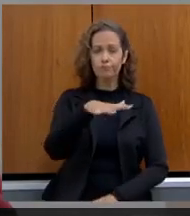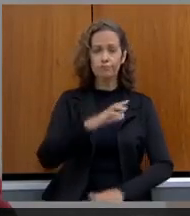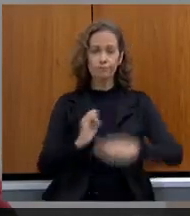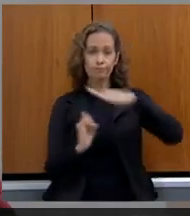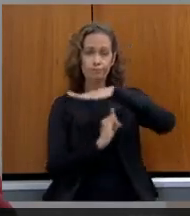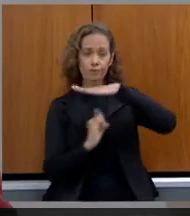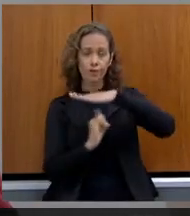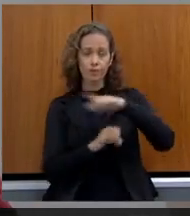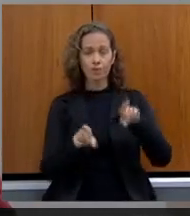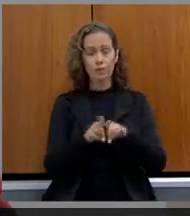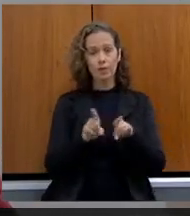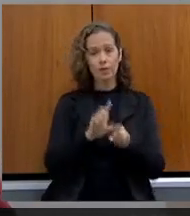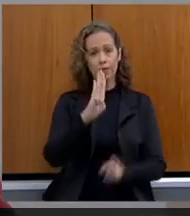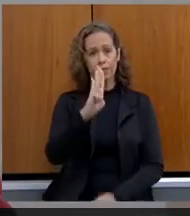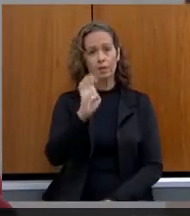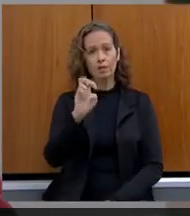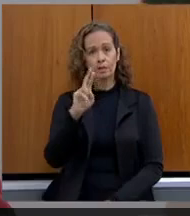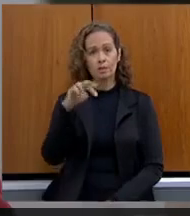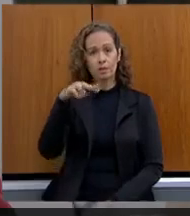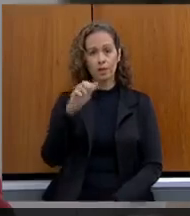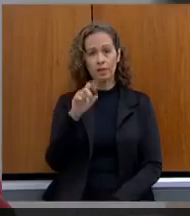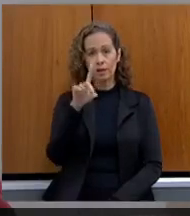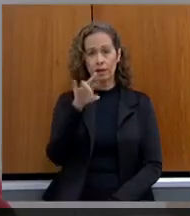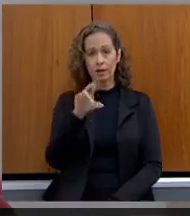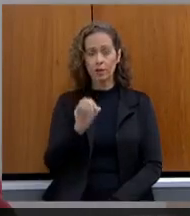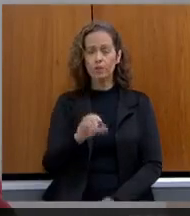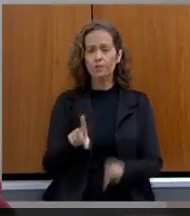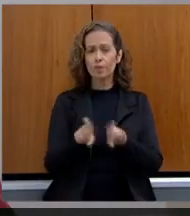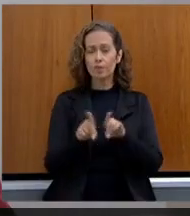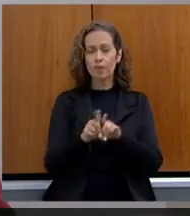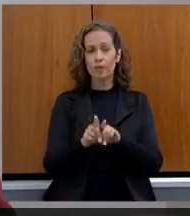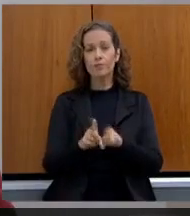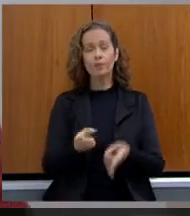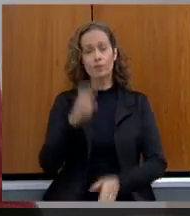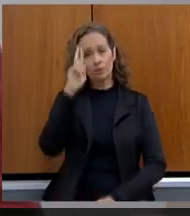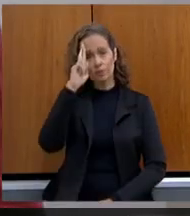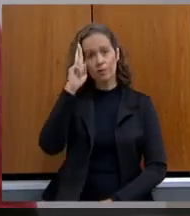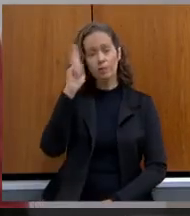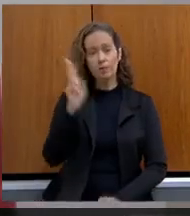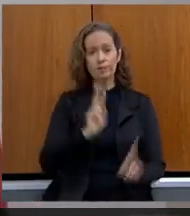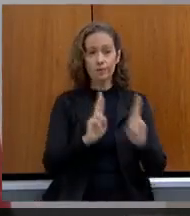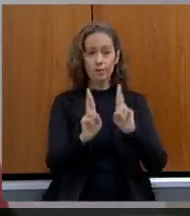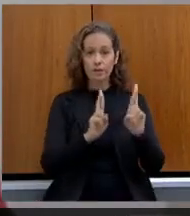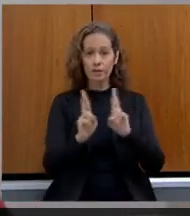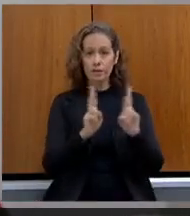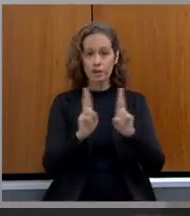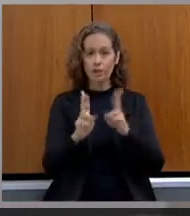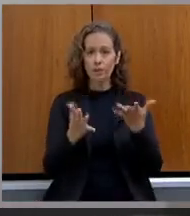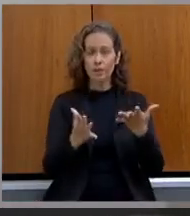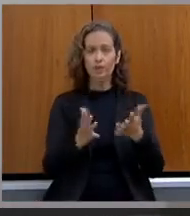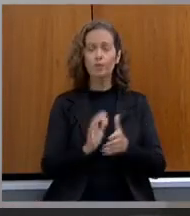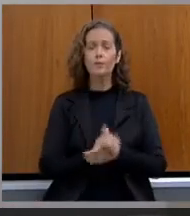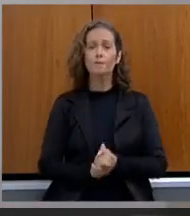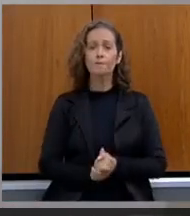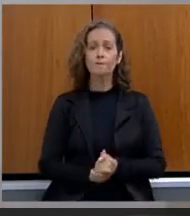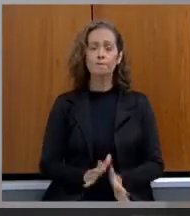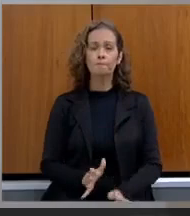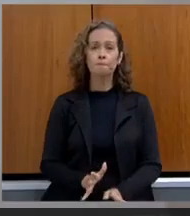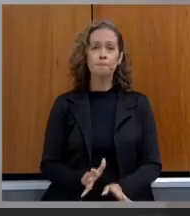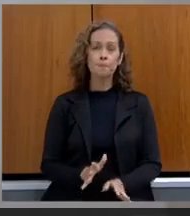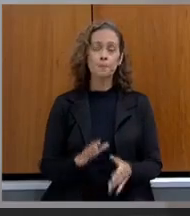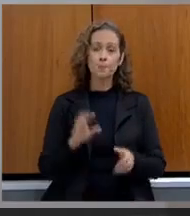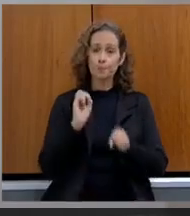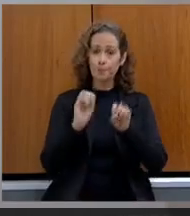e Bernardo Henrique Miranda diretor de relacionamento com a imprensa da Secretaria de Estado da Educação